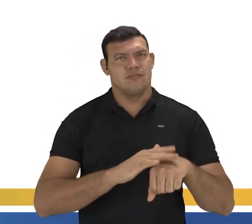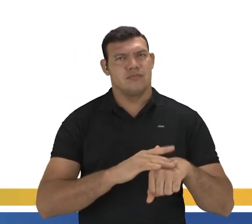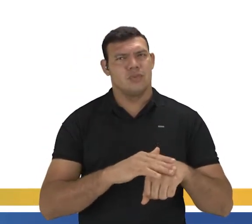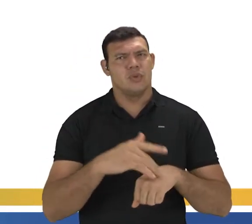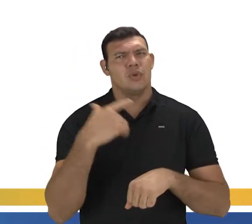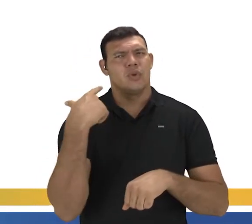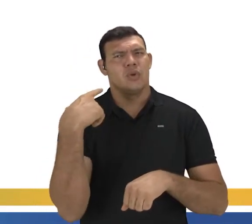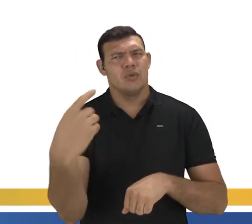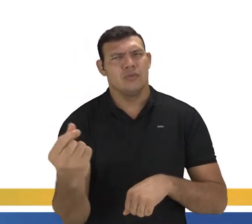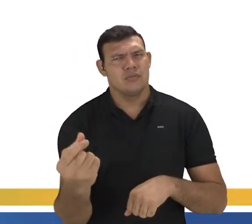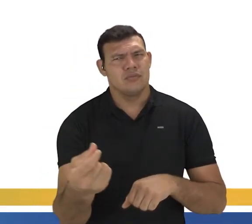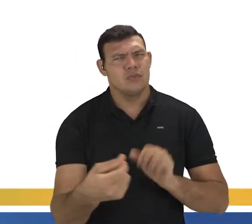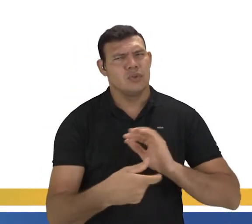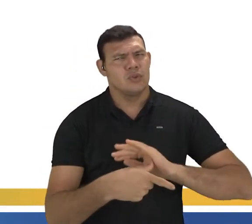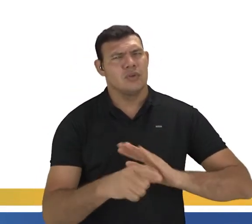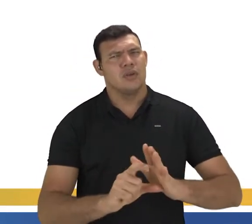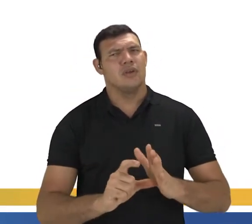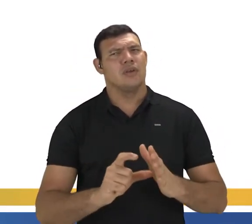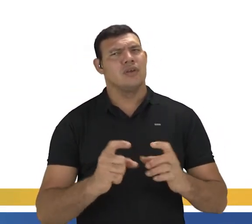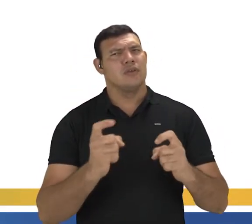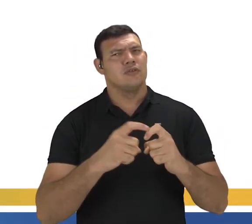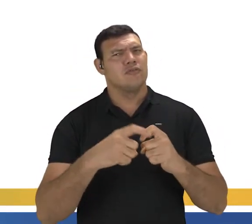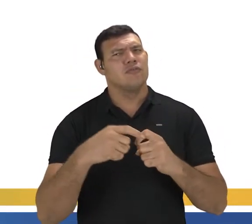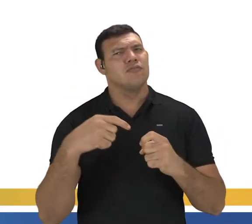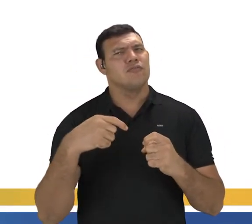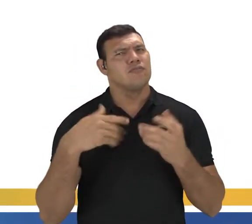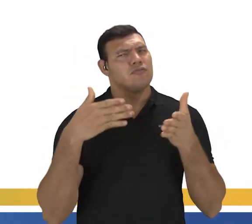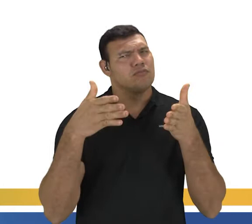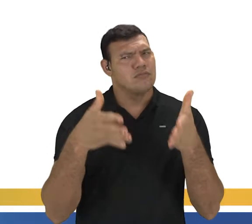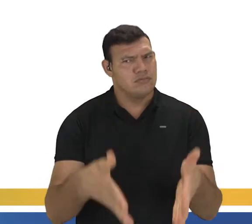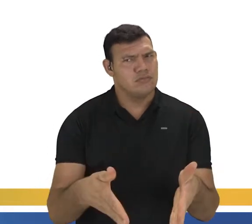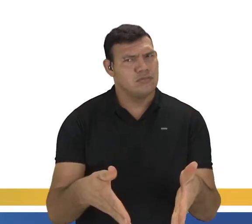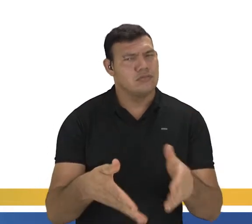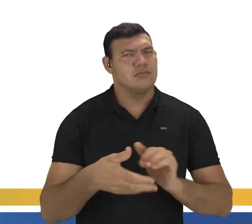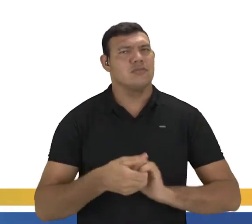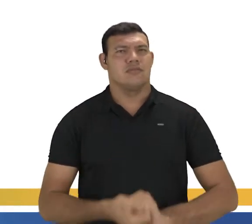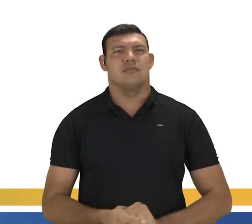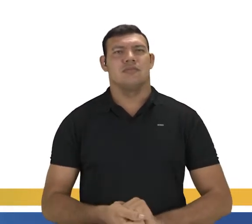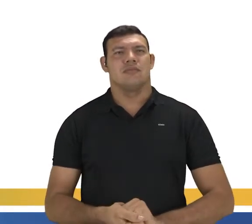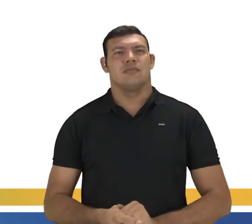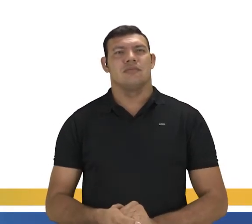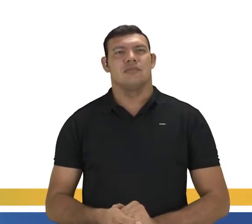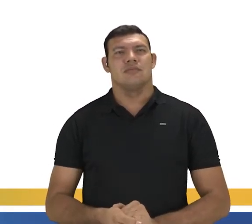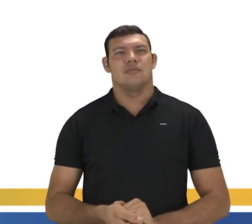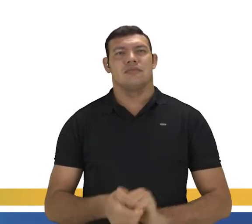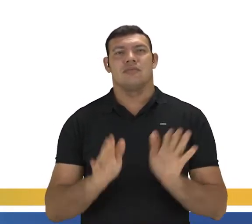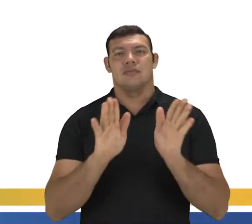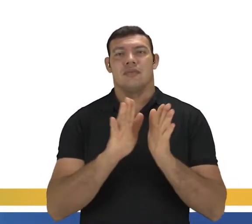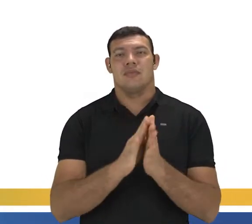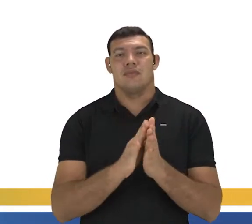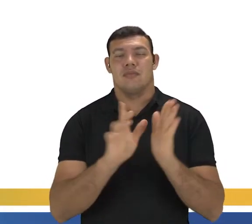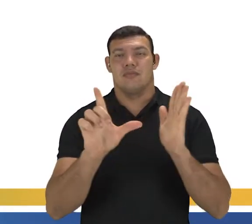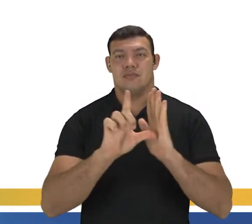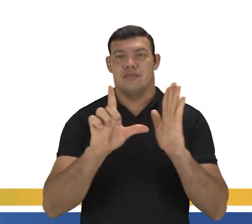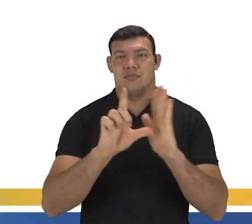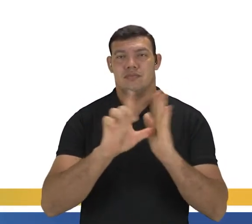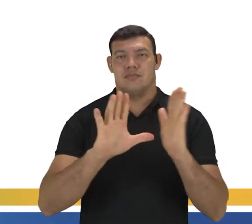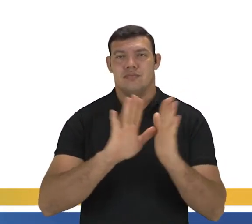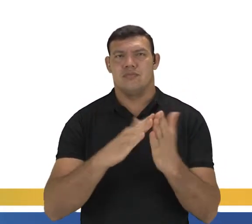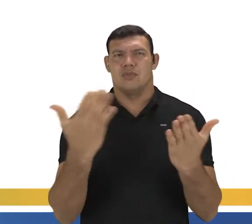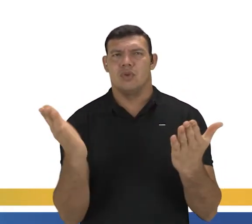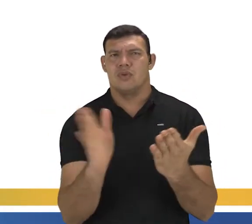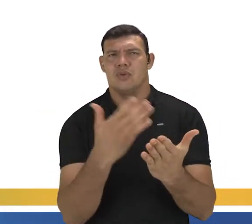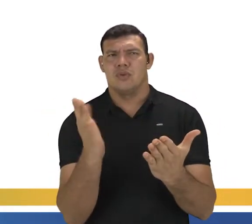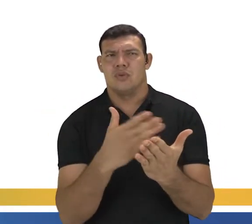entrar no passado passado handbook store claus wants your rider ali